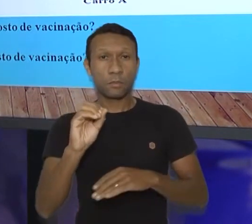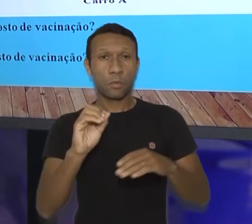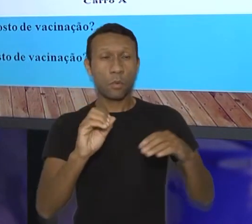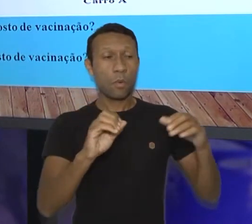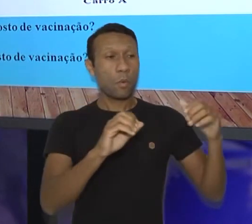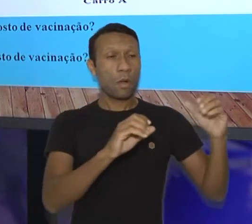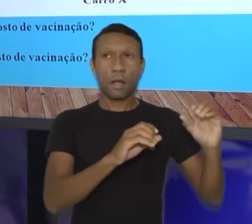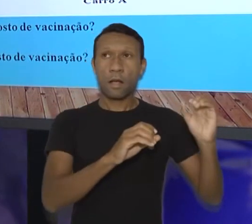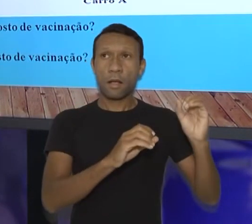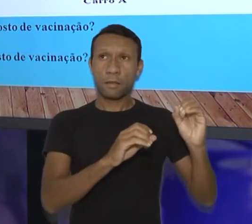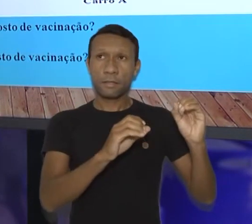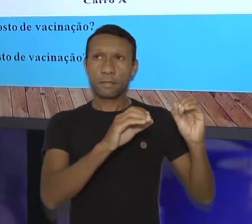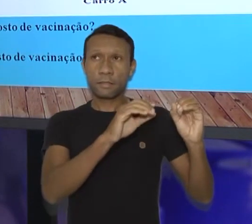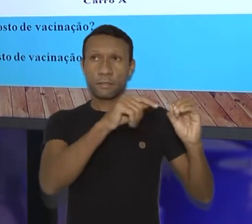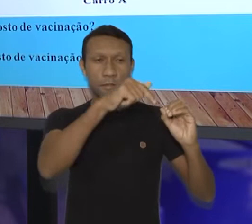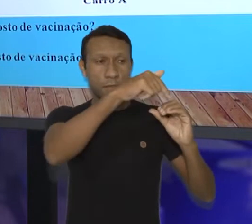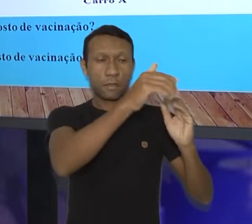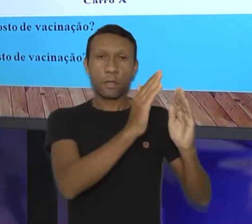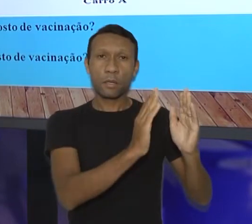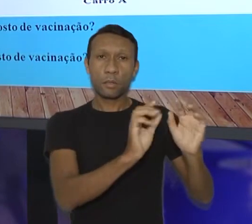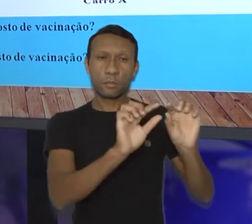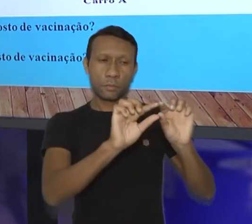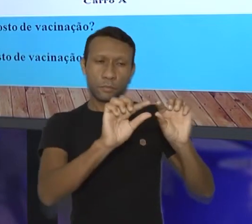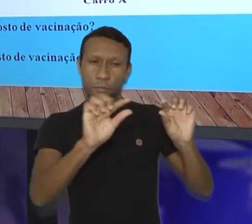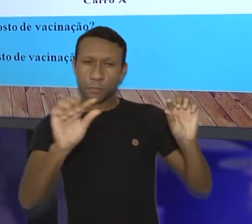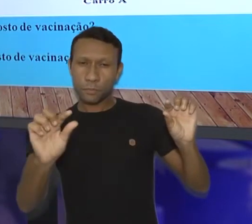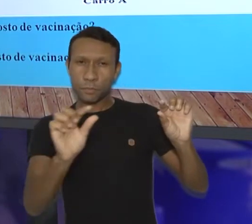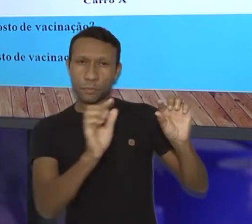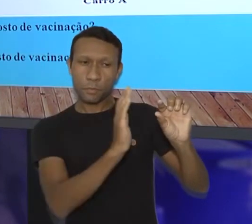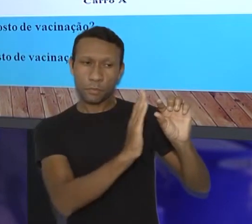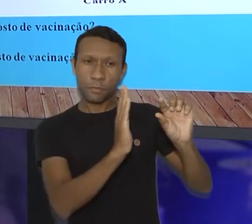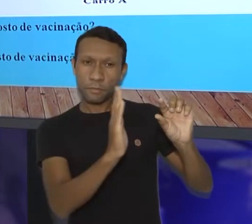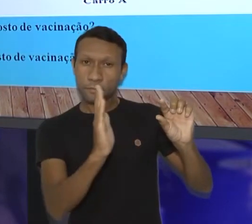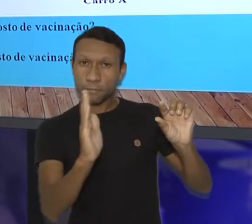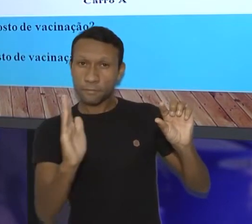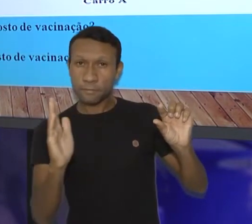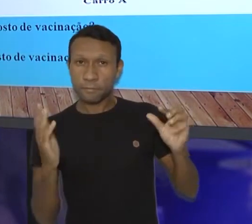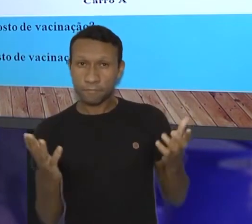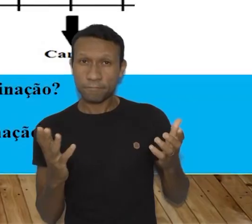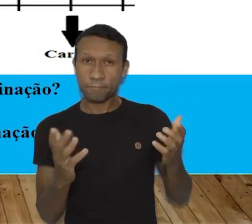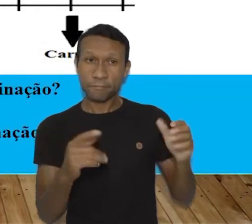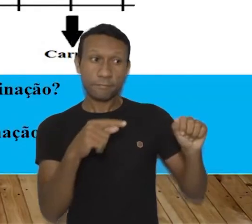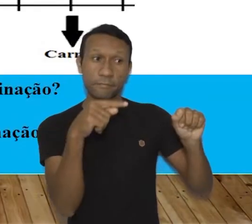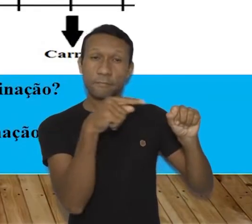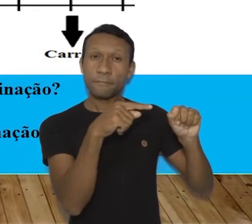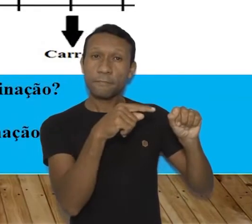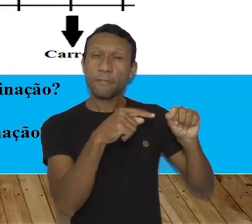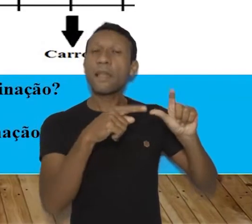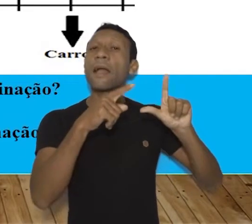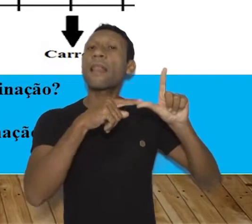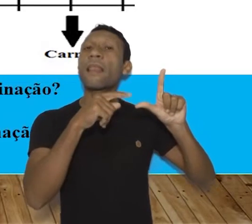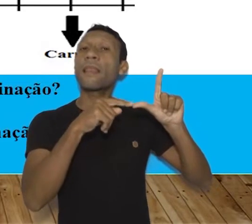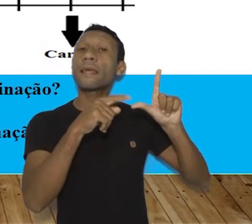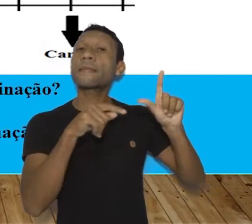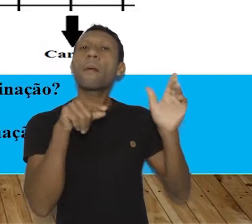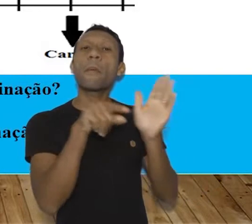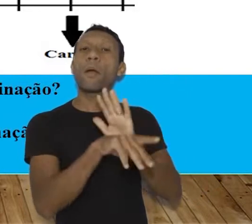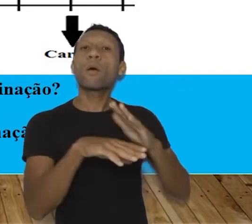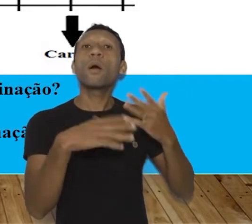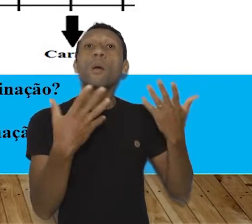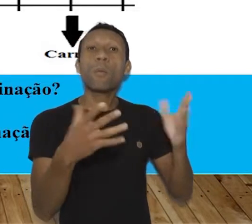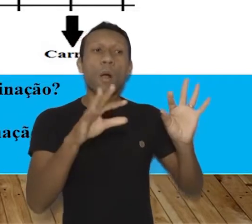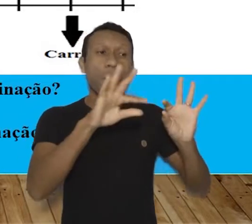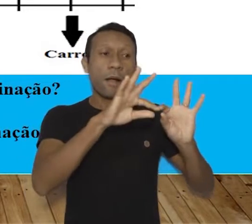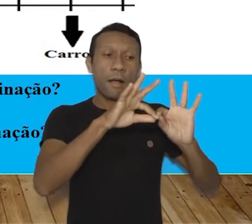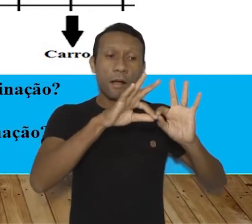e o sentido que ela está em relação ao posto de saúde. Então, a letra A pergunta qual a distância em metros